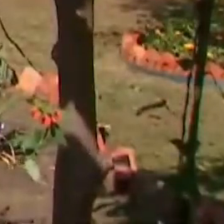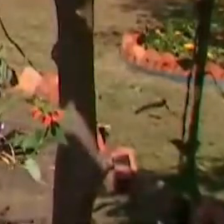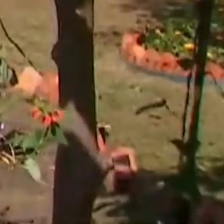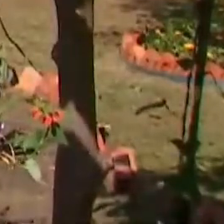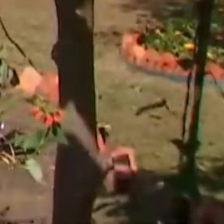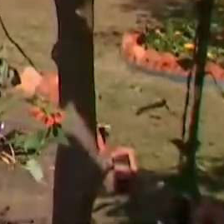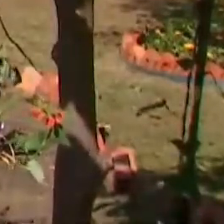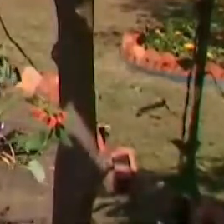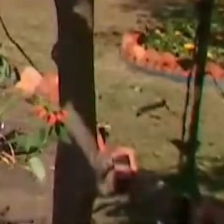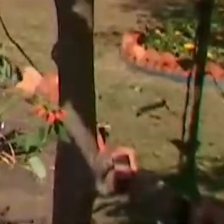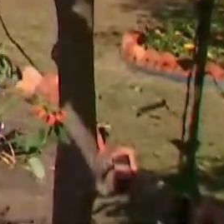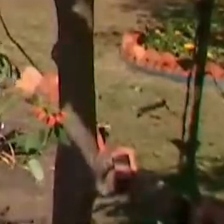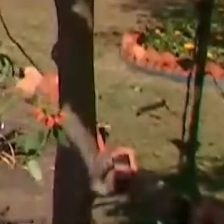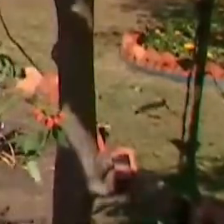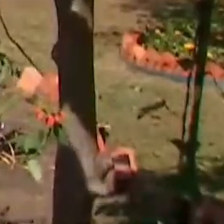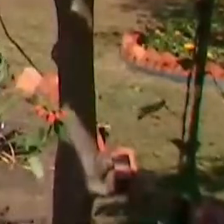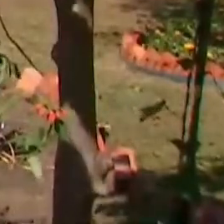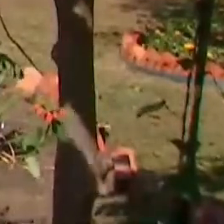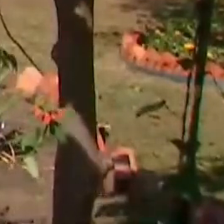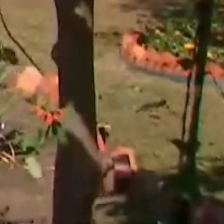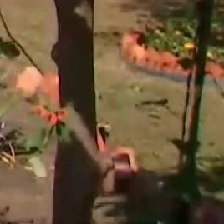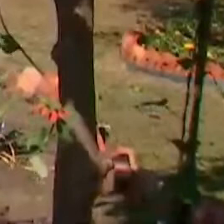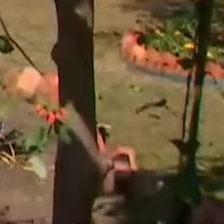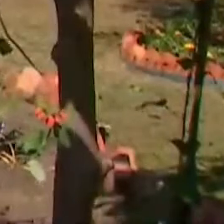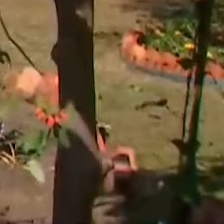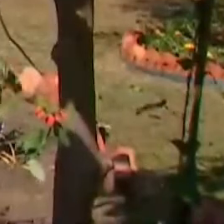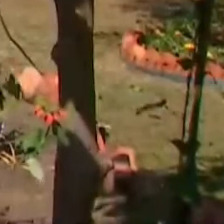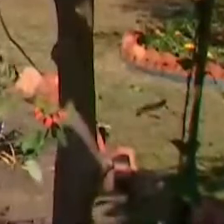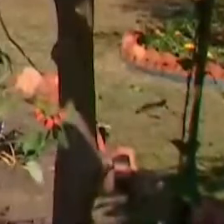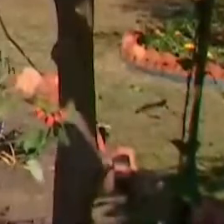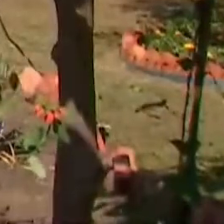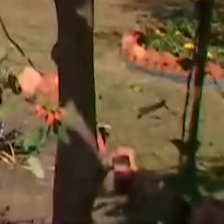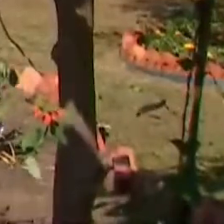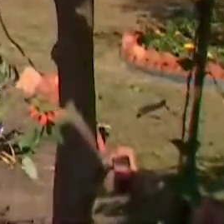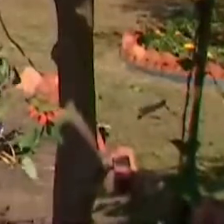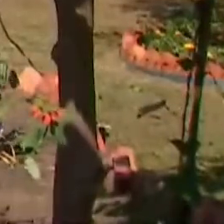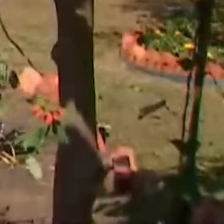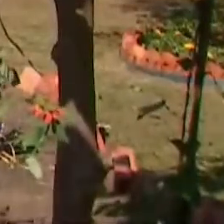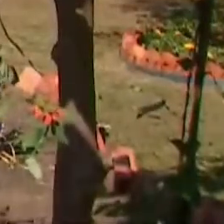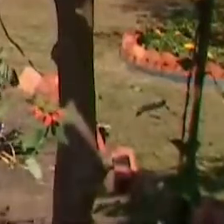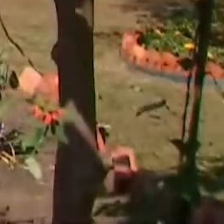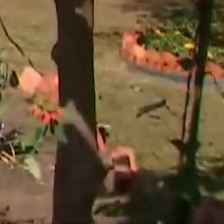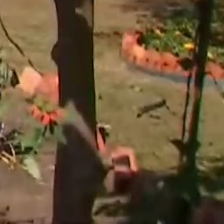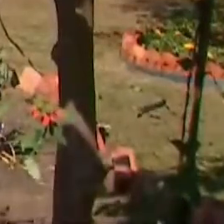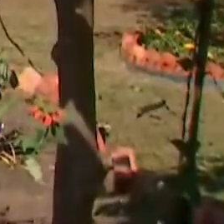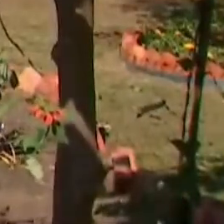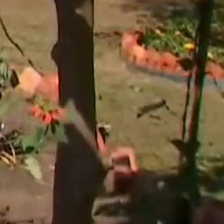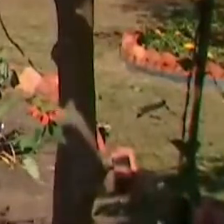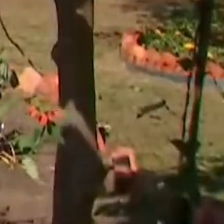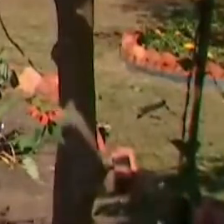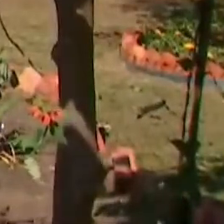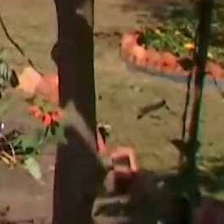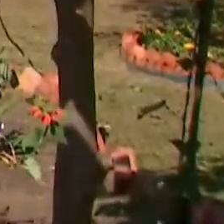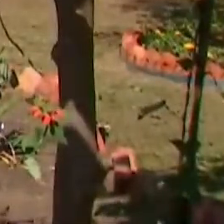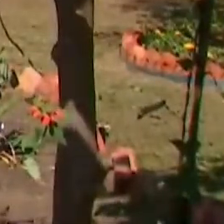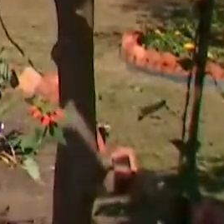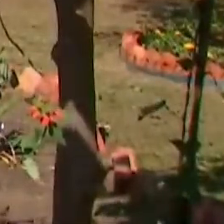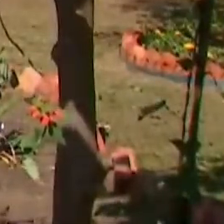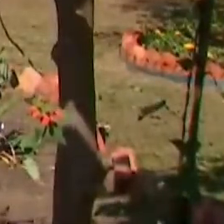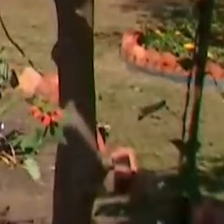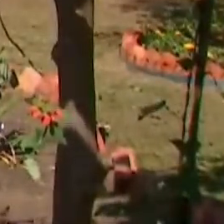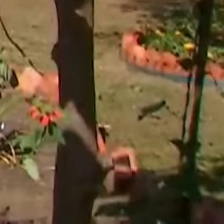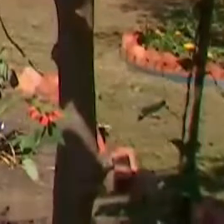diariamente. Tudo isso dá muito trabalho mesmo e com pouco dinheiro você não faz muita coisa mesmo. O